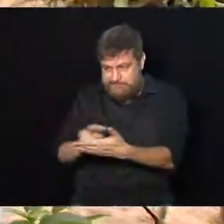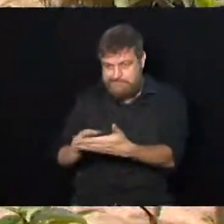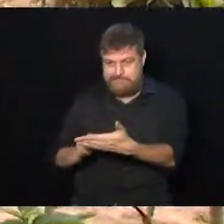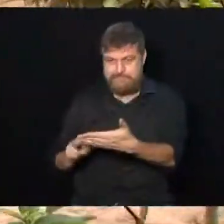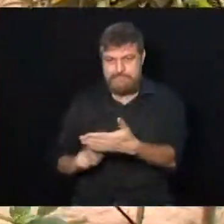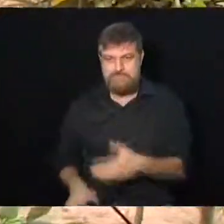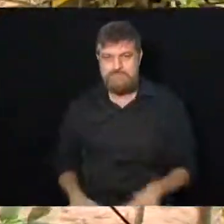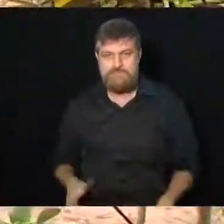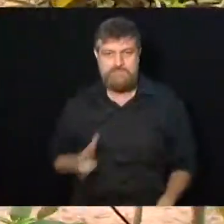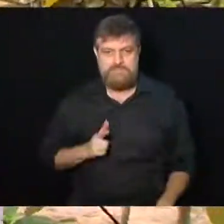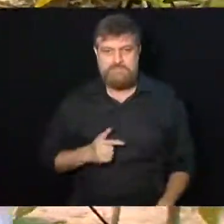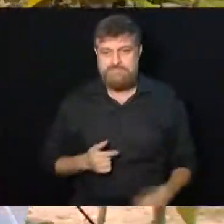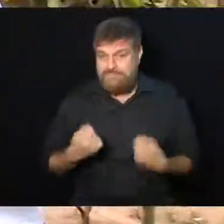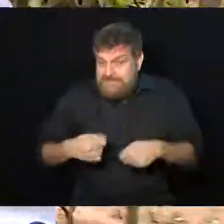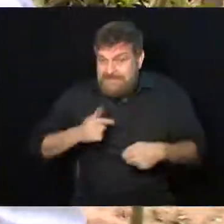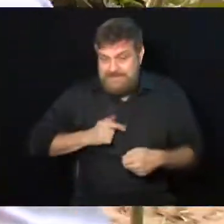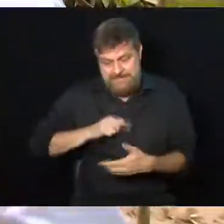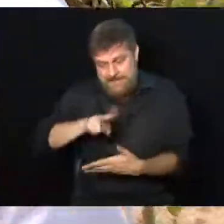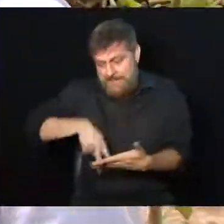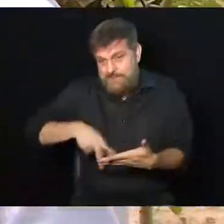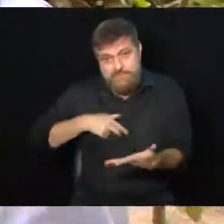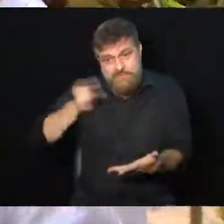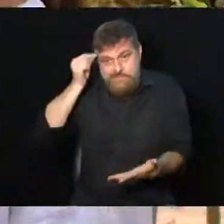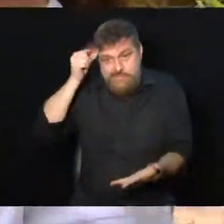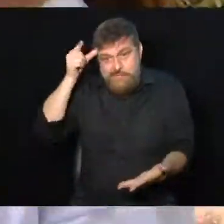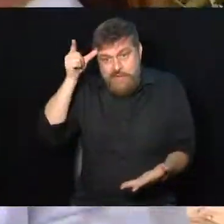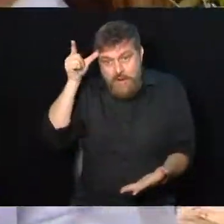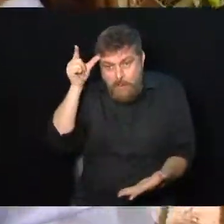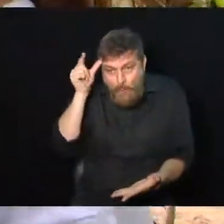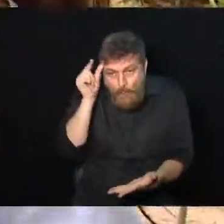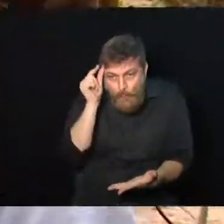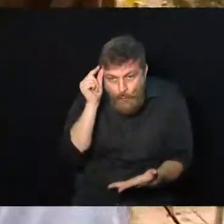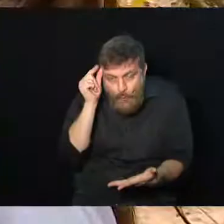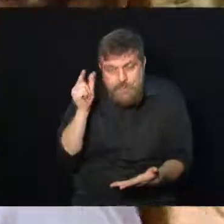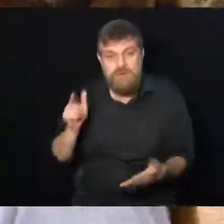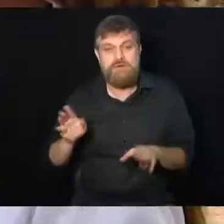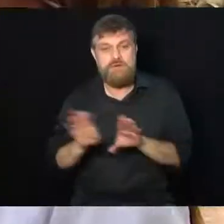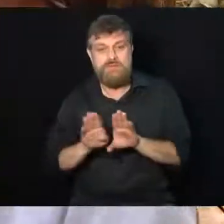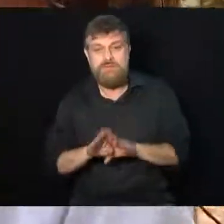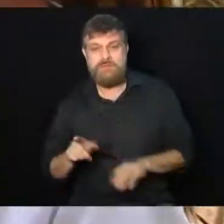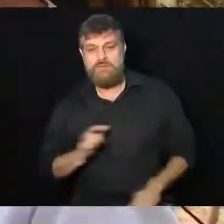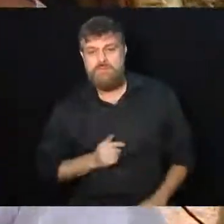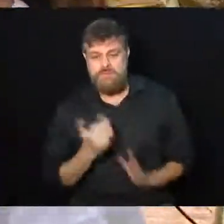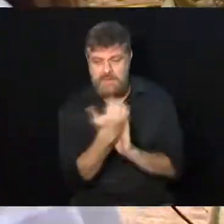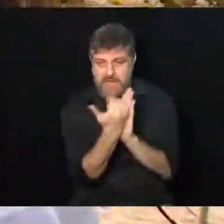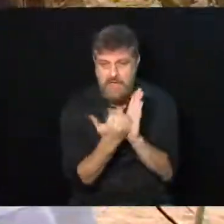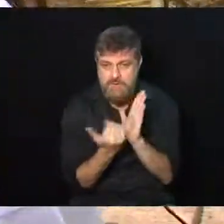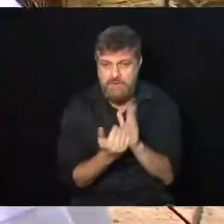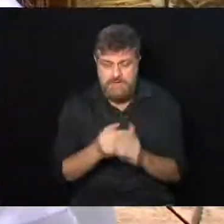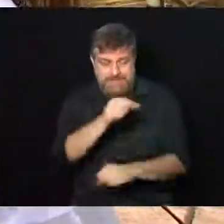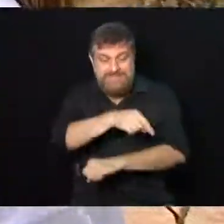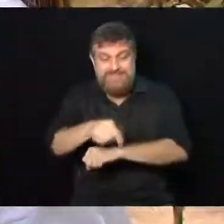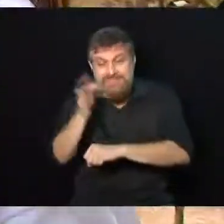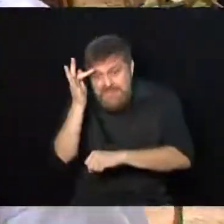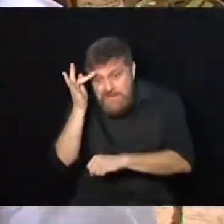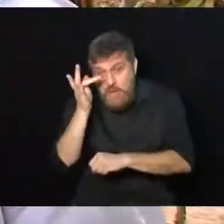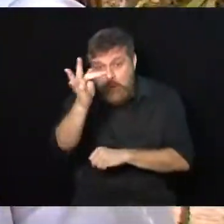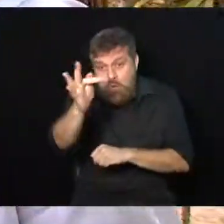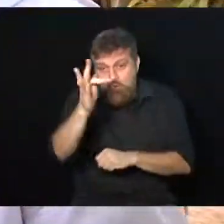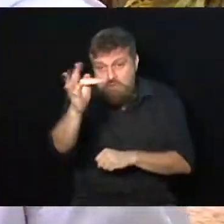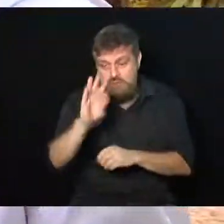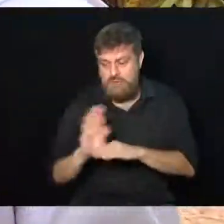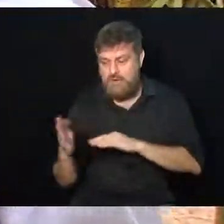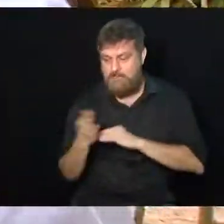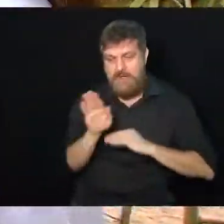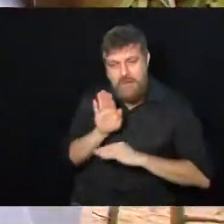há leitura, tem pouca cultura. E é assim que o programa Semeando o Futuro auxilia no nosso bairro.